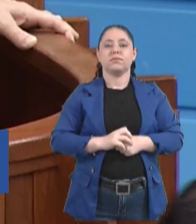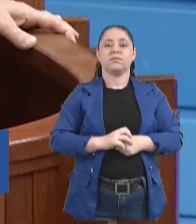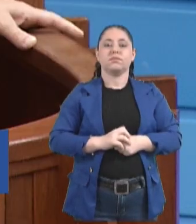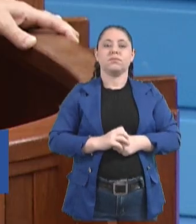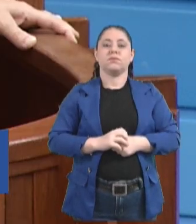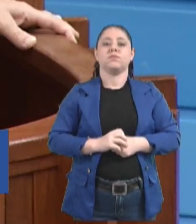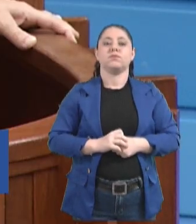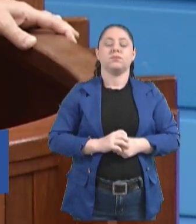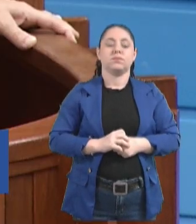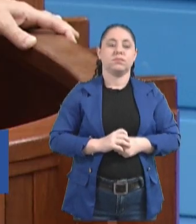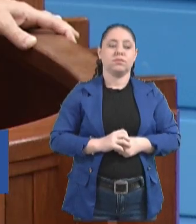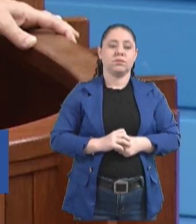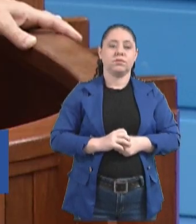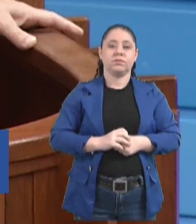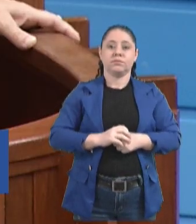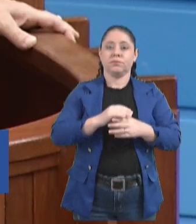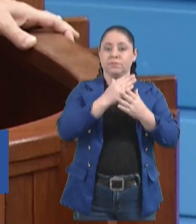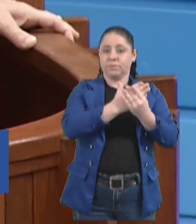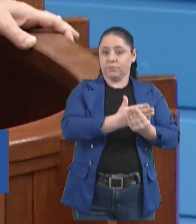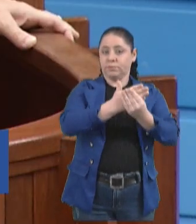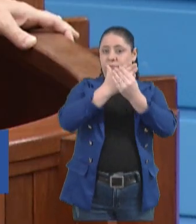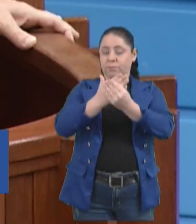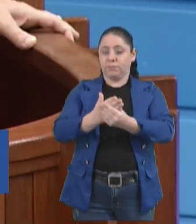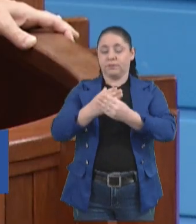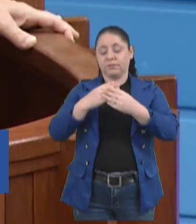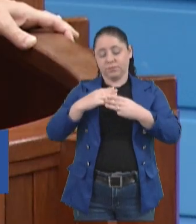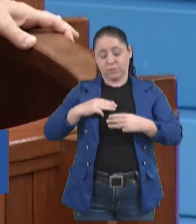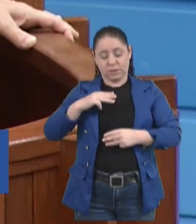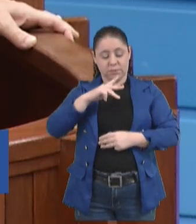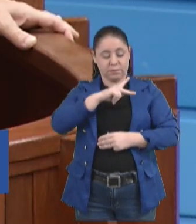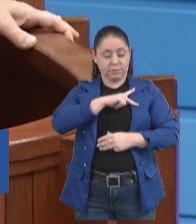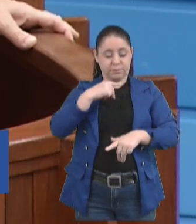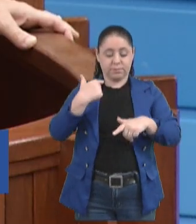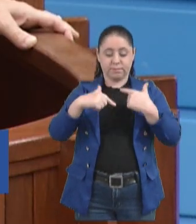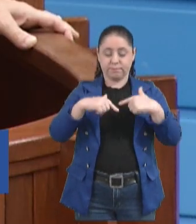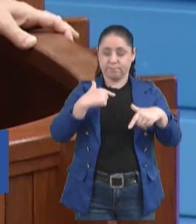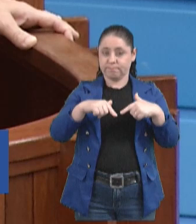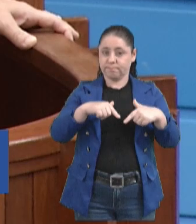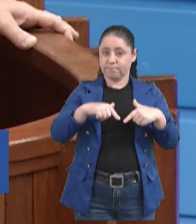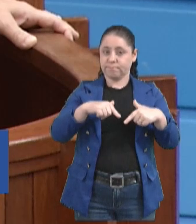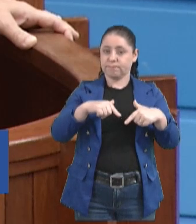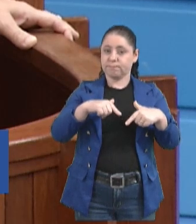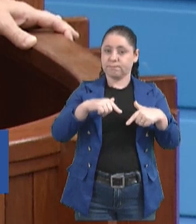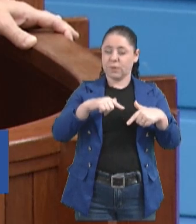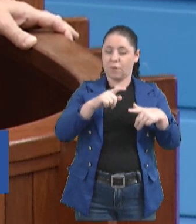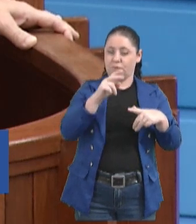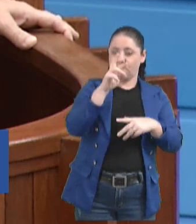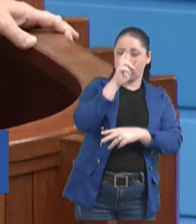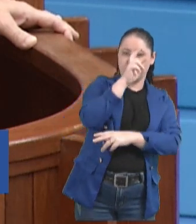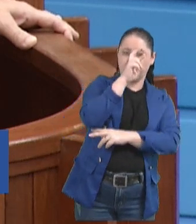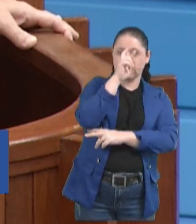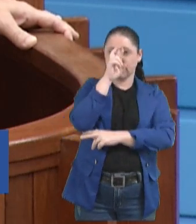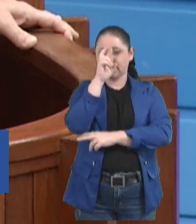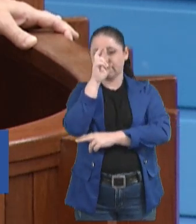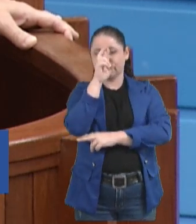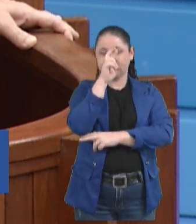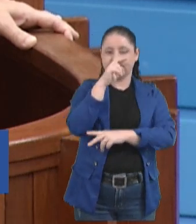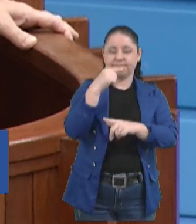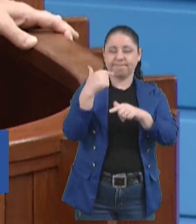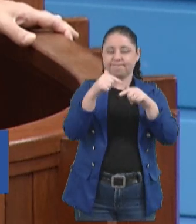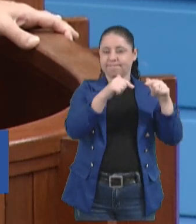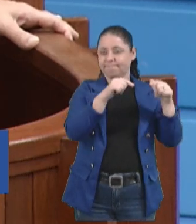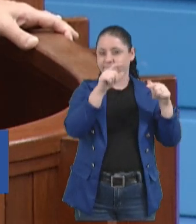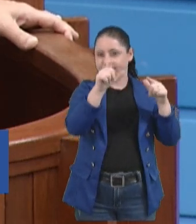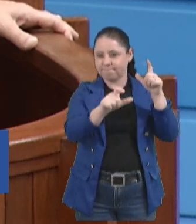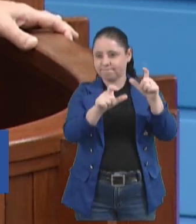respaldar a ação do Ministério Público do Trabalho, que tem fiscalizado as condições de